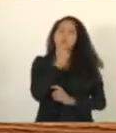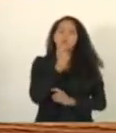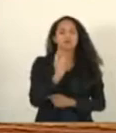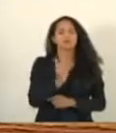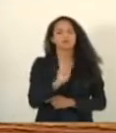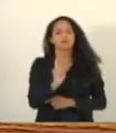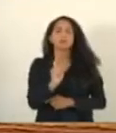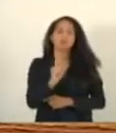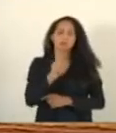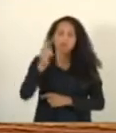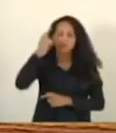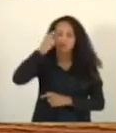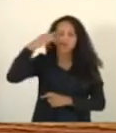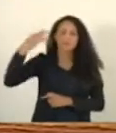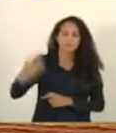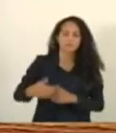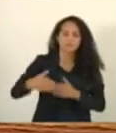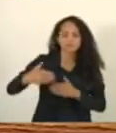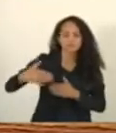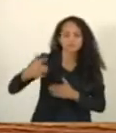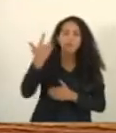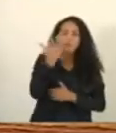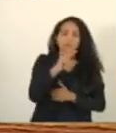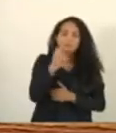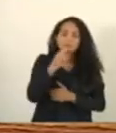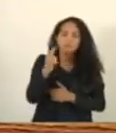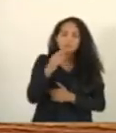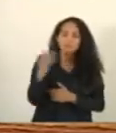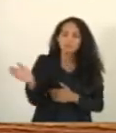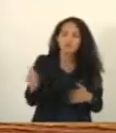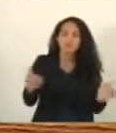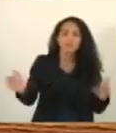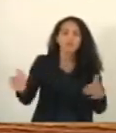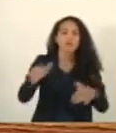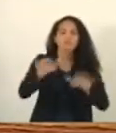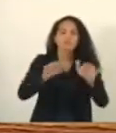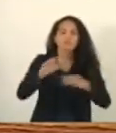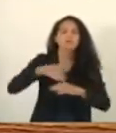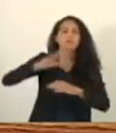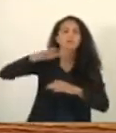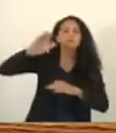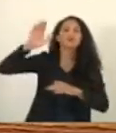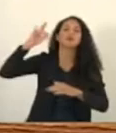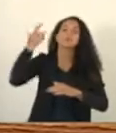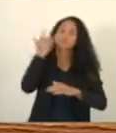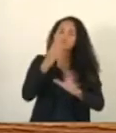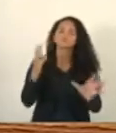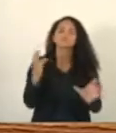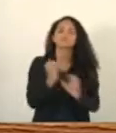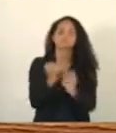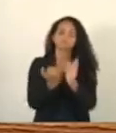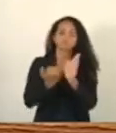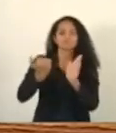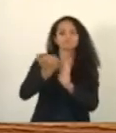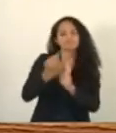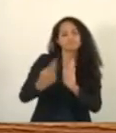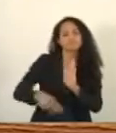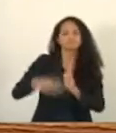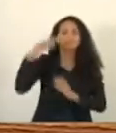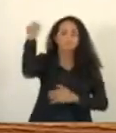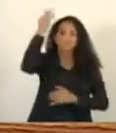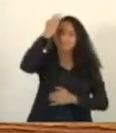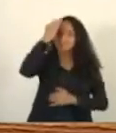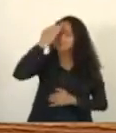que gradativamente a gente vai repor esses 1.800 cargos vagos da Polícia Civil do Estado do Espírito Santo.